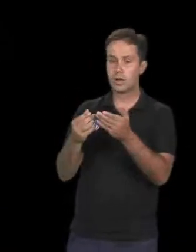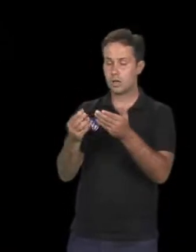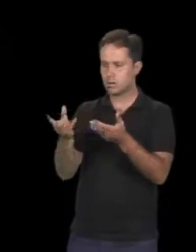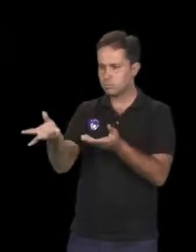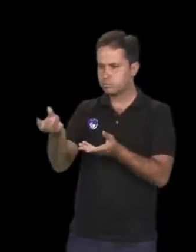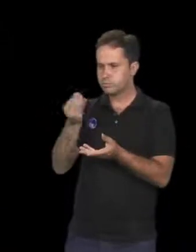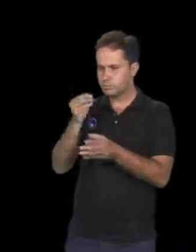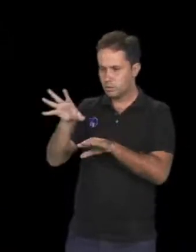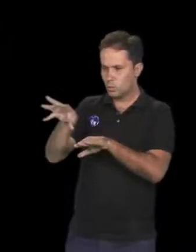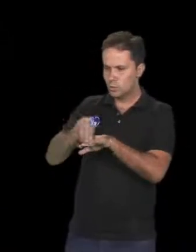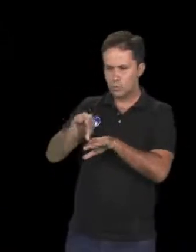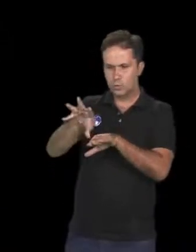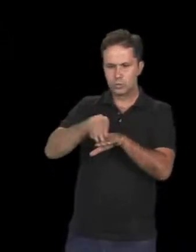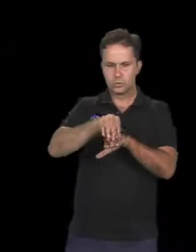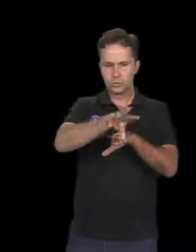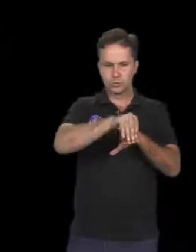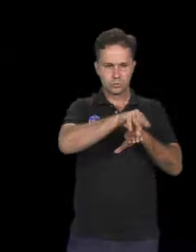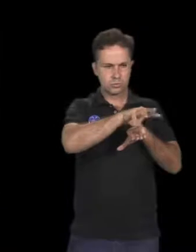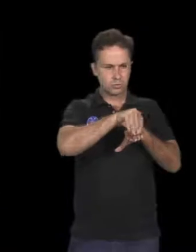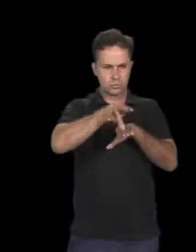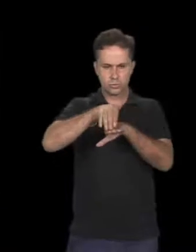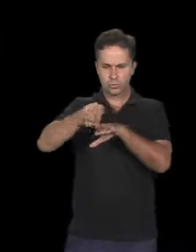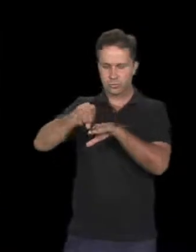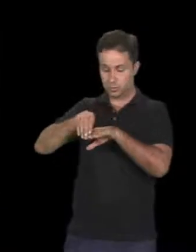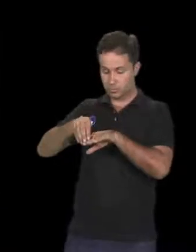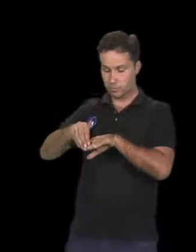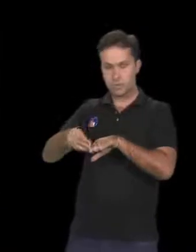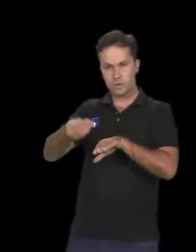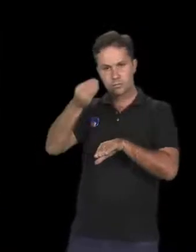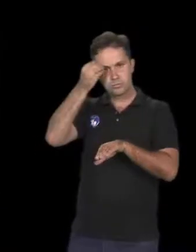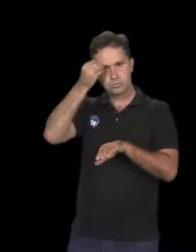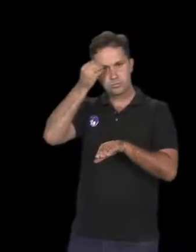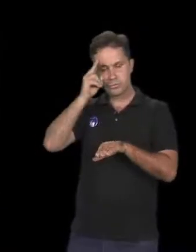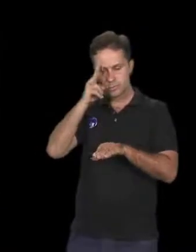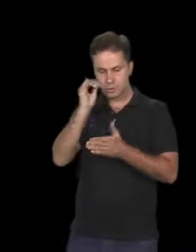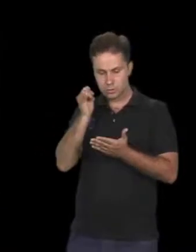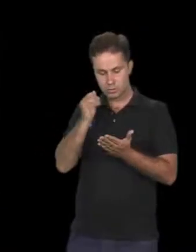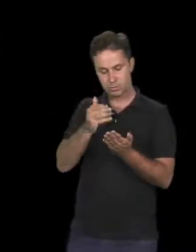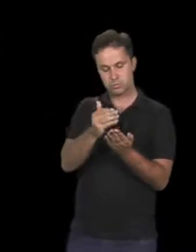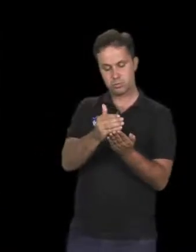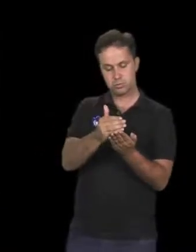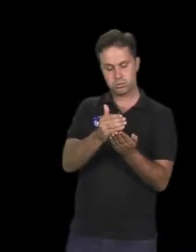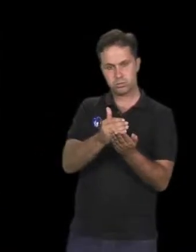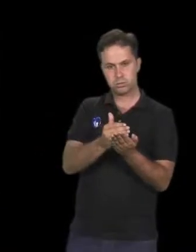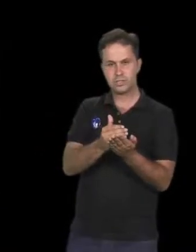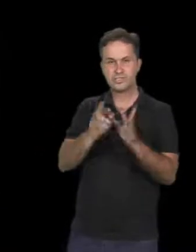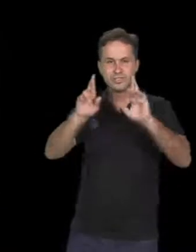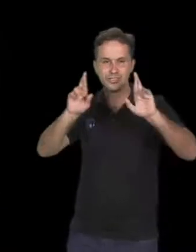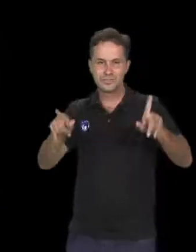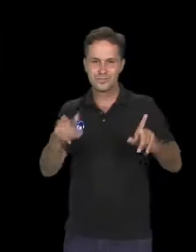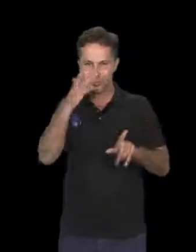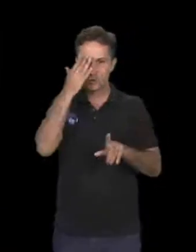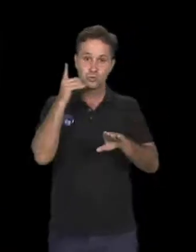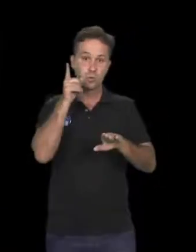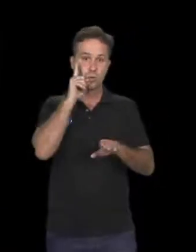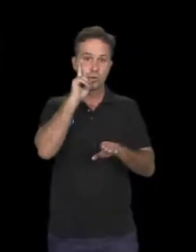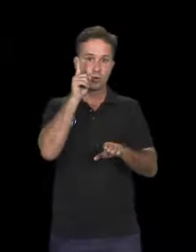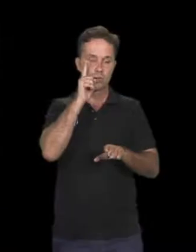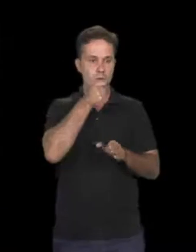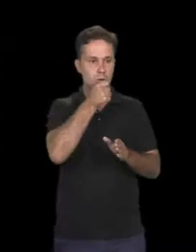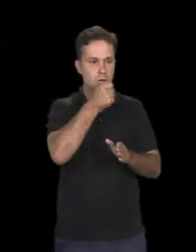o pessoal que está carregando piano no jornalismo diário, obviamente, não tem como fazer. É uma questão de condições mesmo de produção.